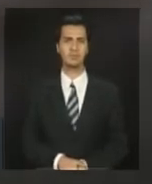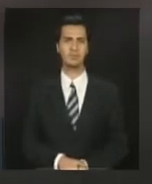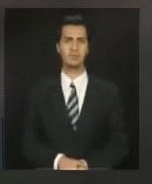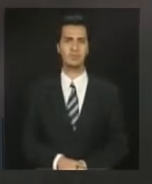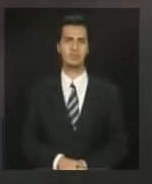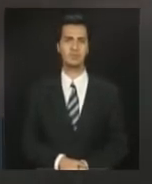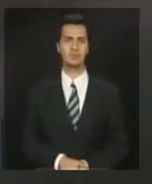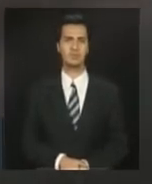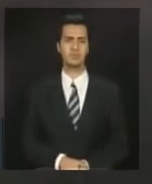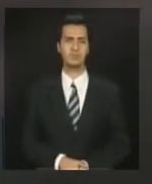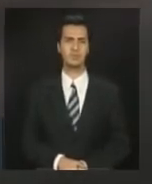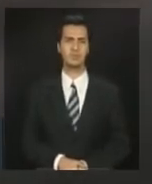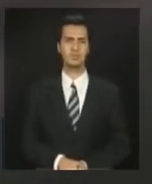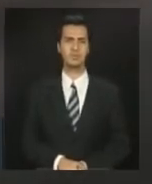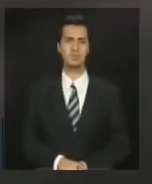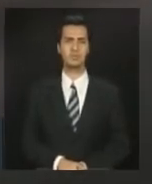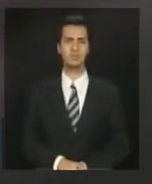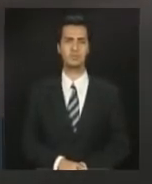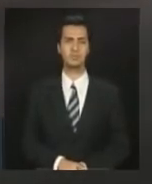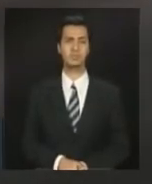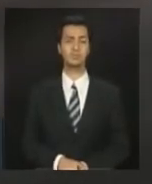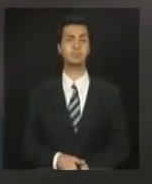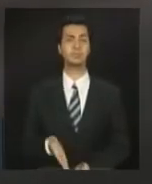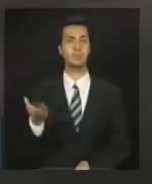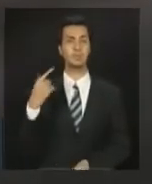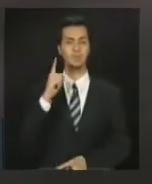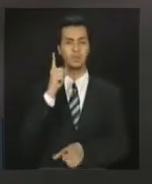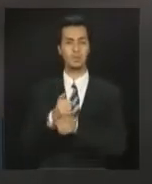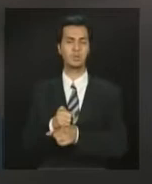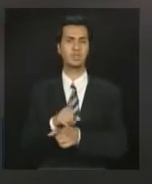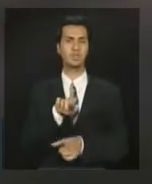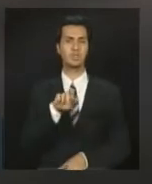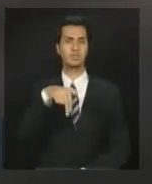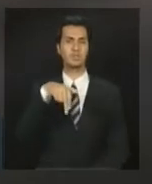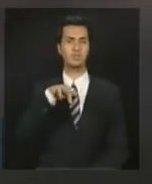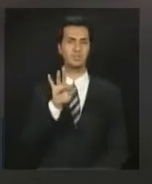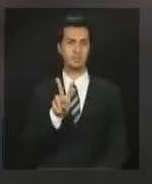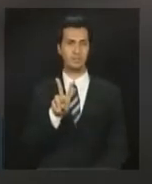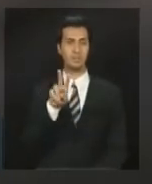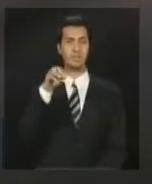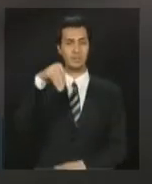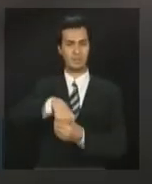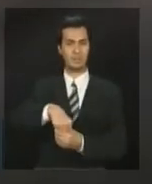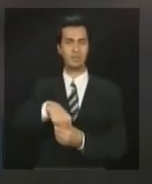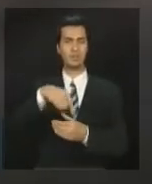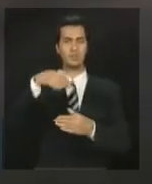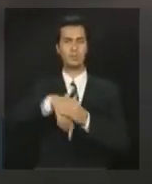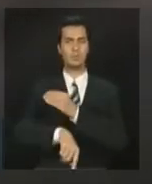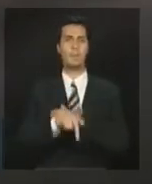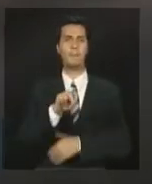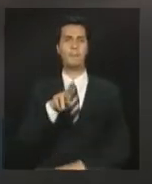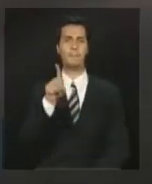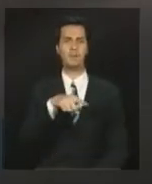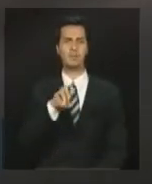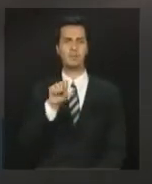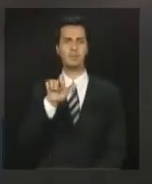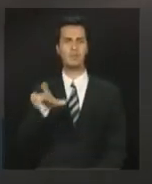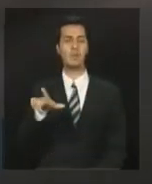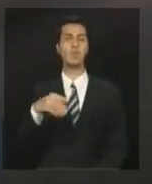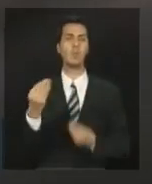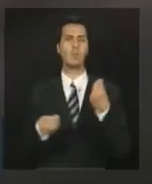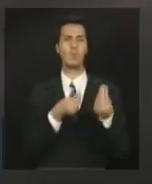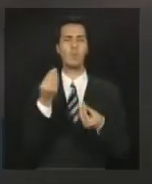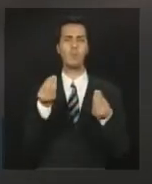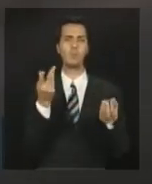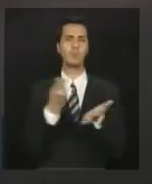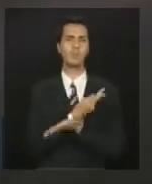Com as recentes descobertas, né, de GNV, do pré-sal, quais seriam as perspectivas para o mercado desse combustível